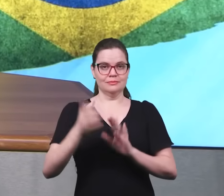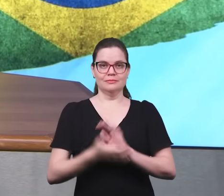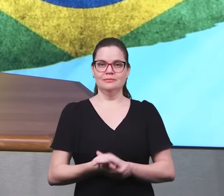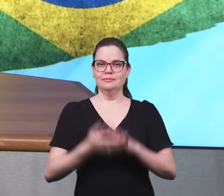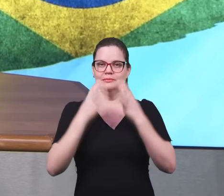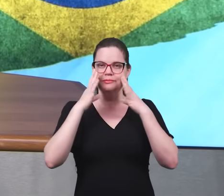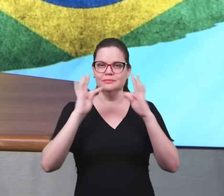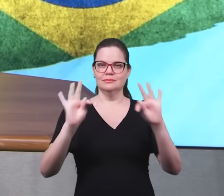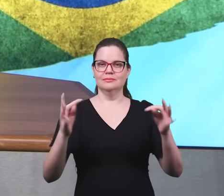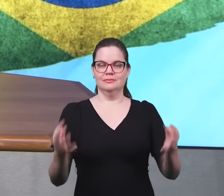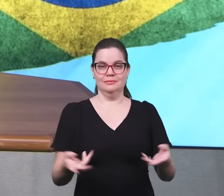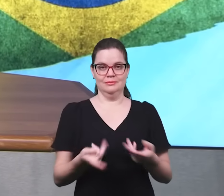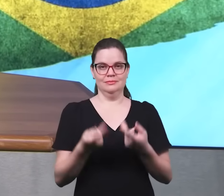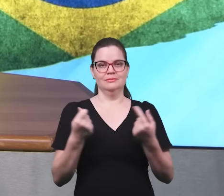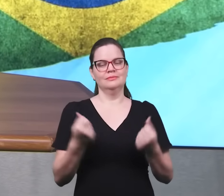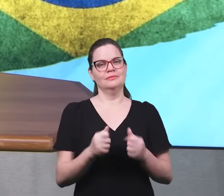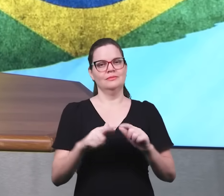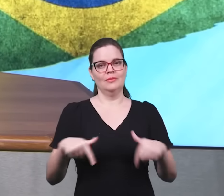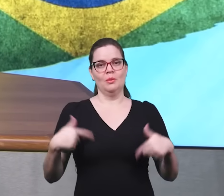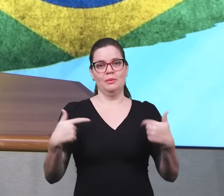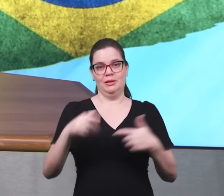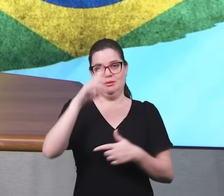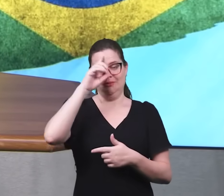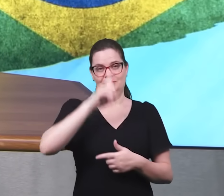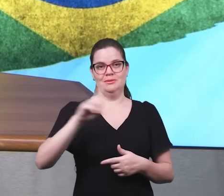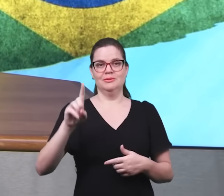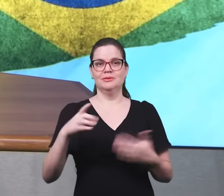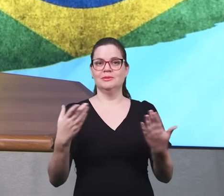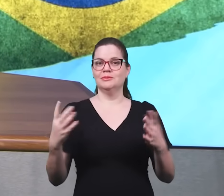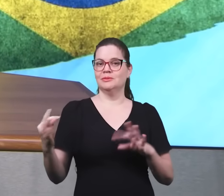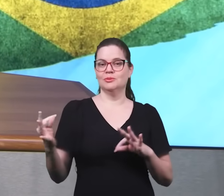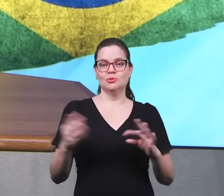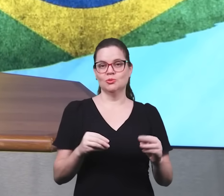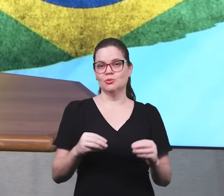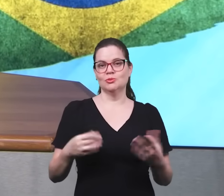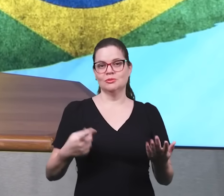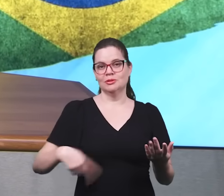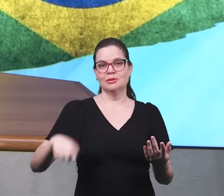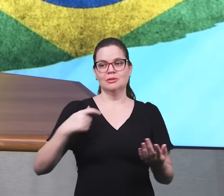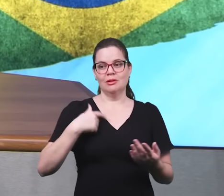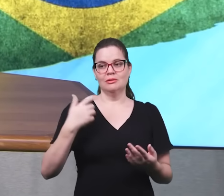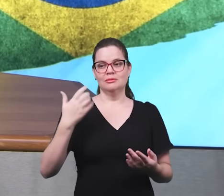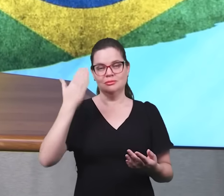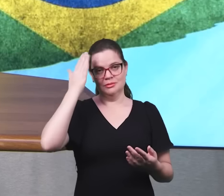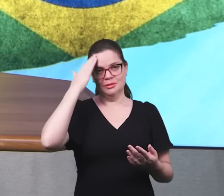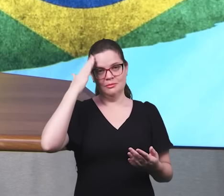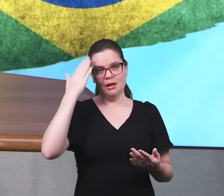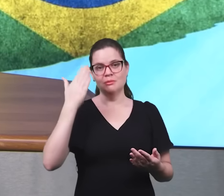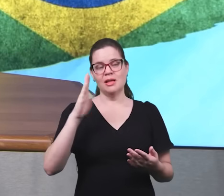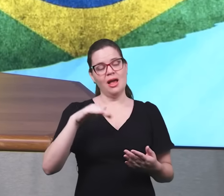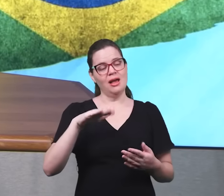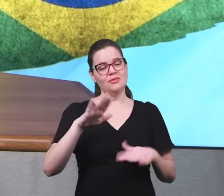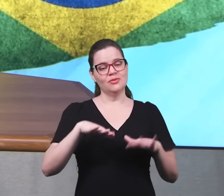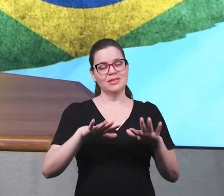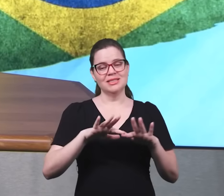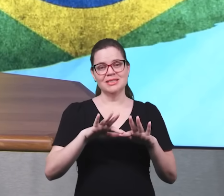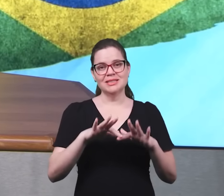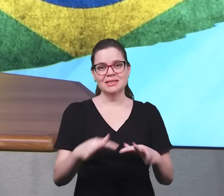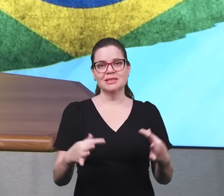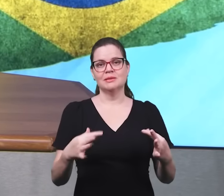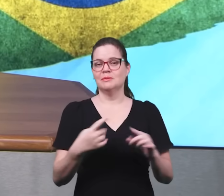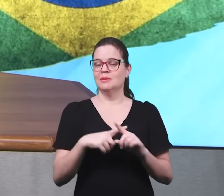Deus. Testemunho maravilhoso, operação de Deus e aquilo que pode ser coisas